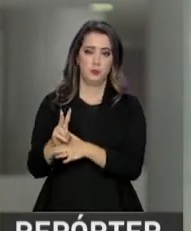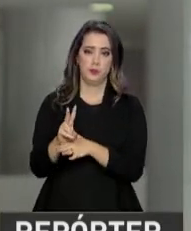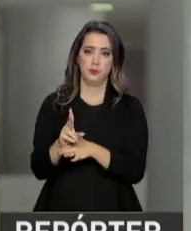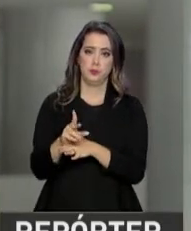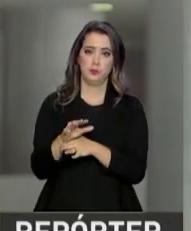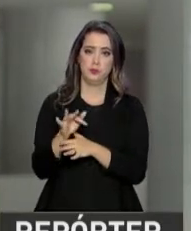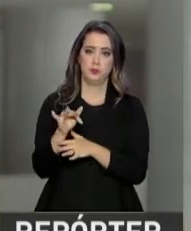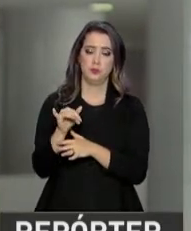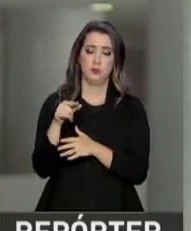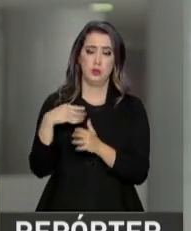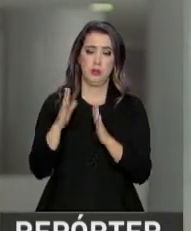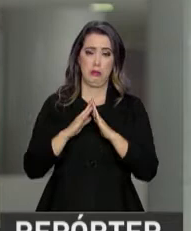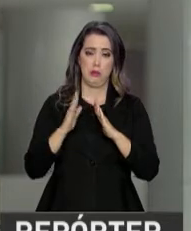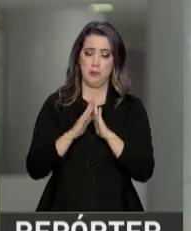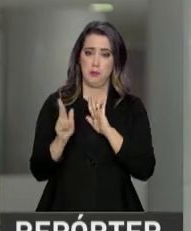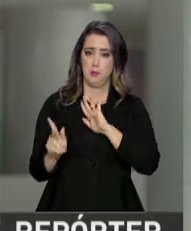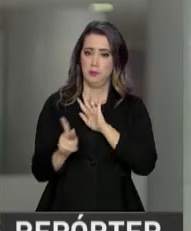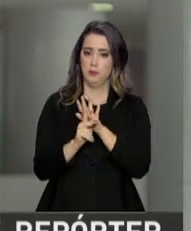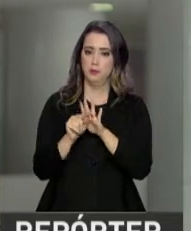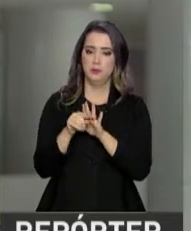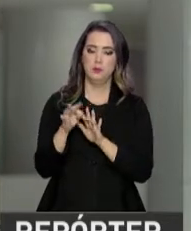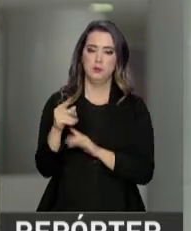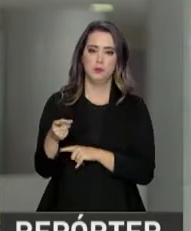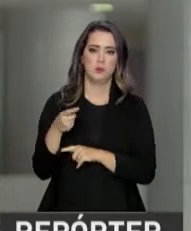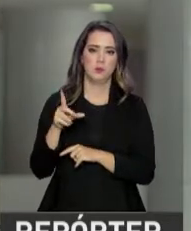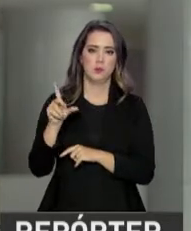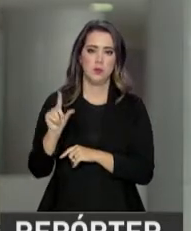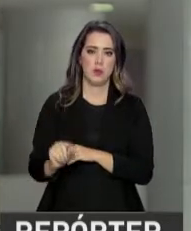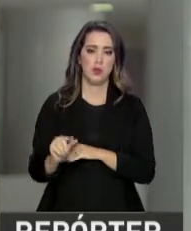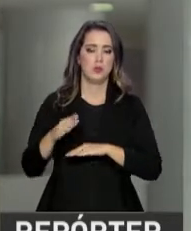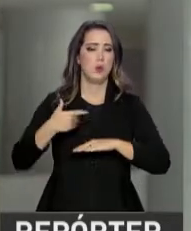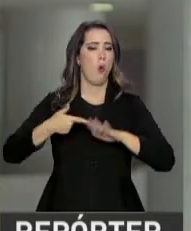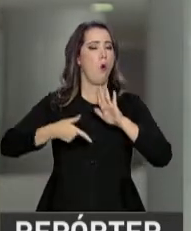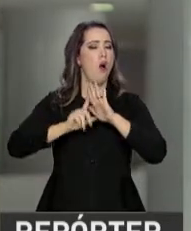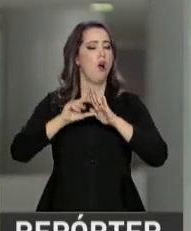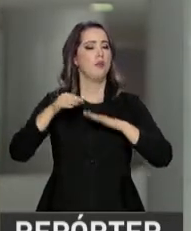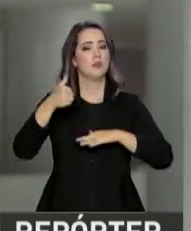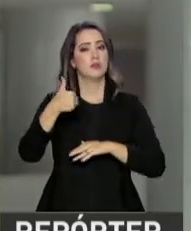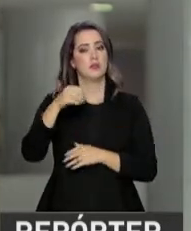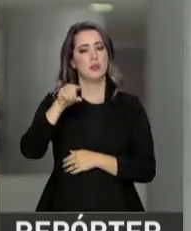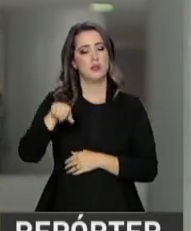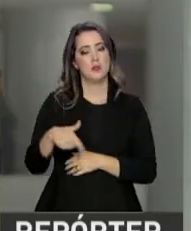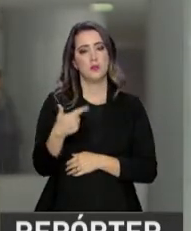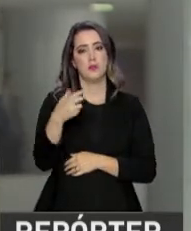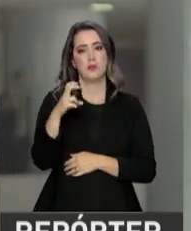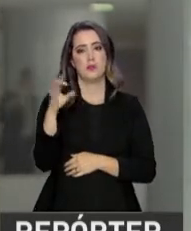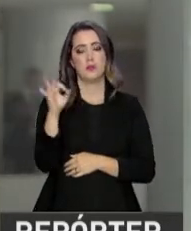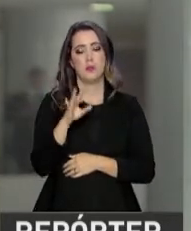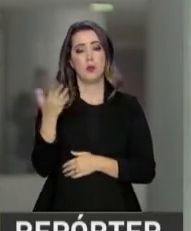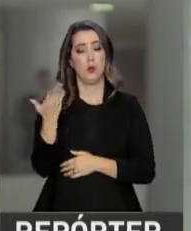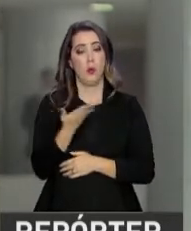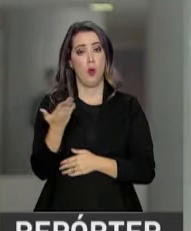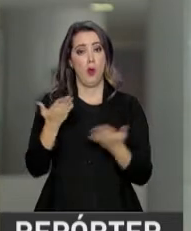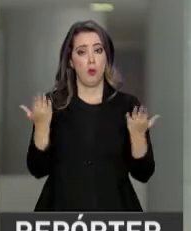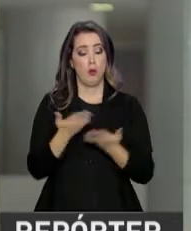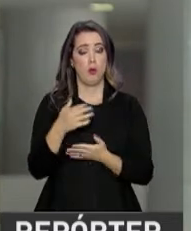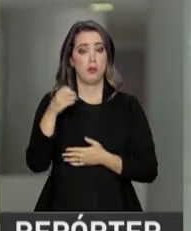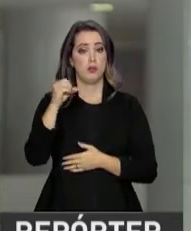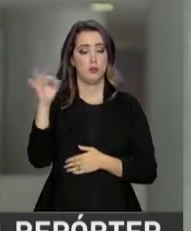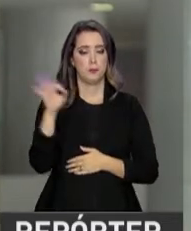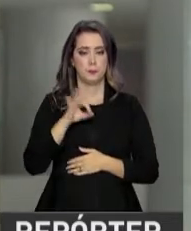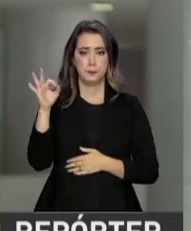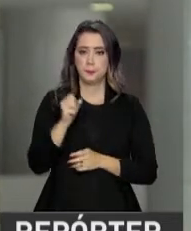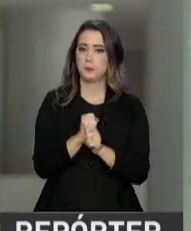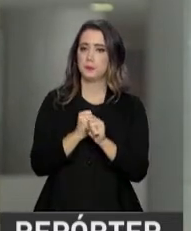financeiro de habitação a taxa mínima caiu de 10,25 por cento para 9 por cento ao ano